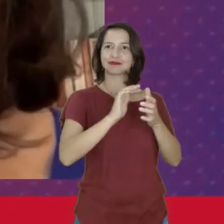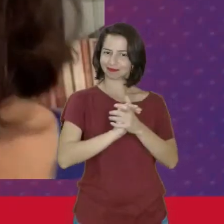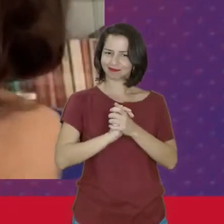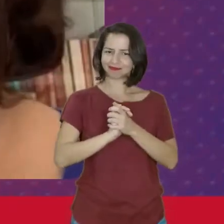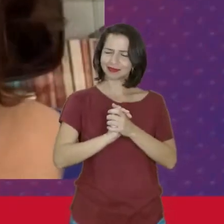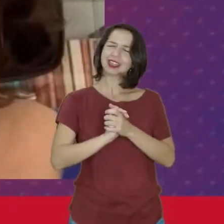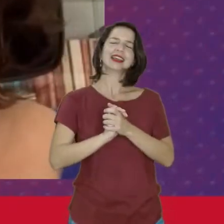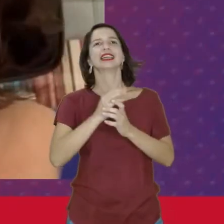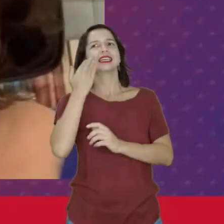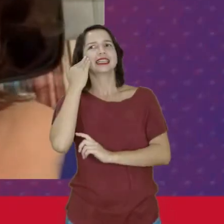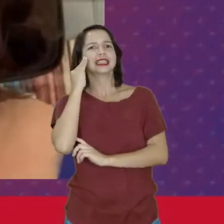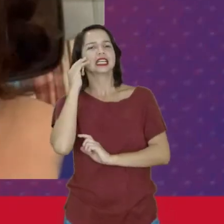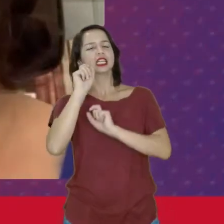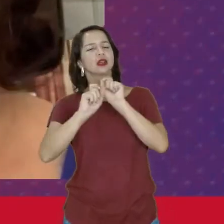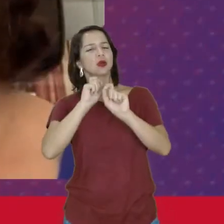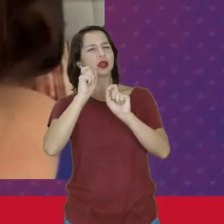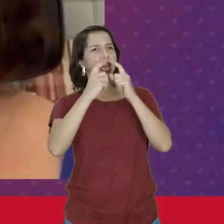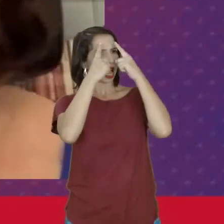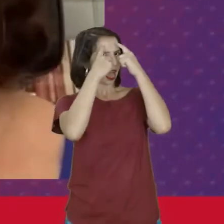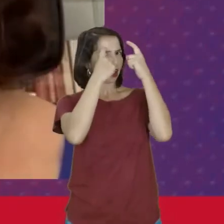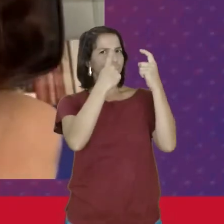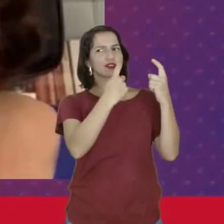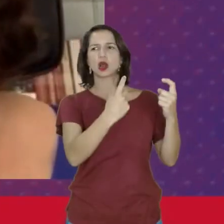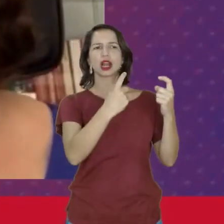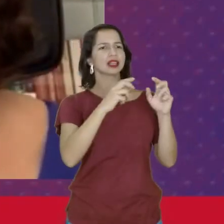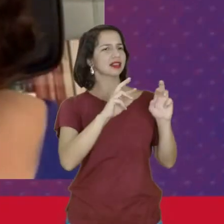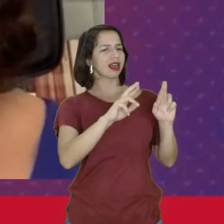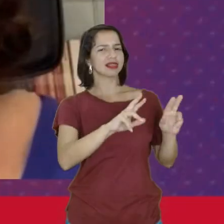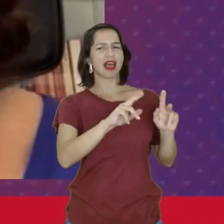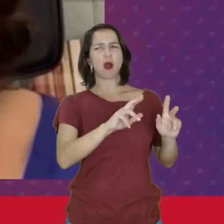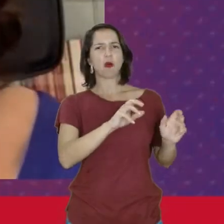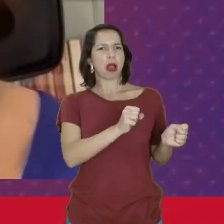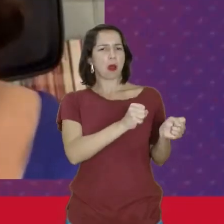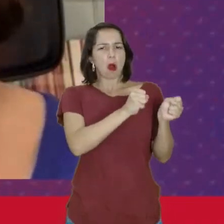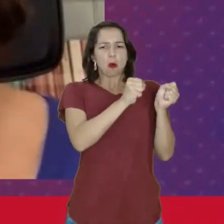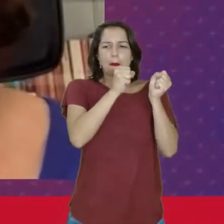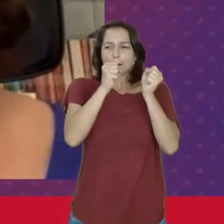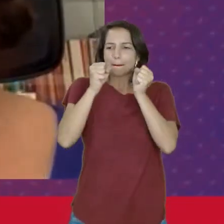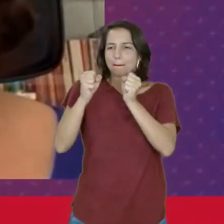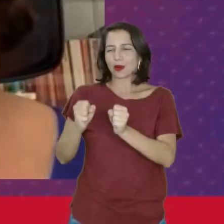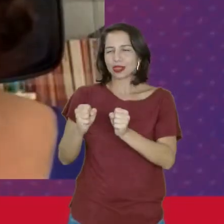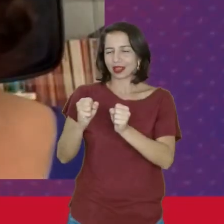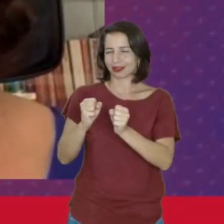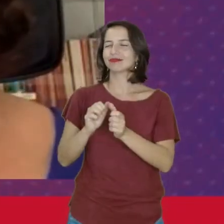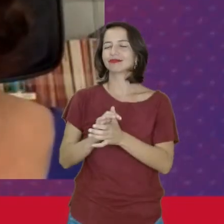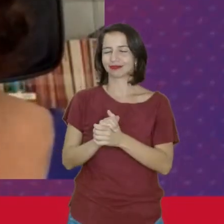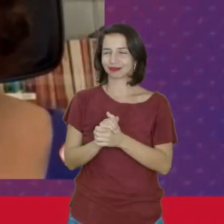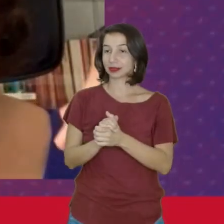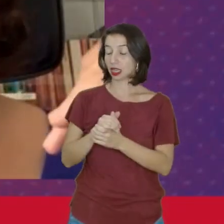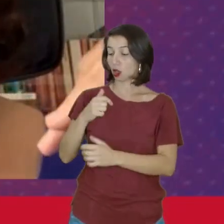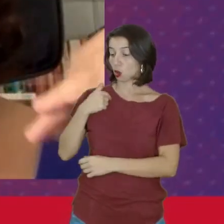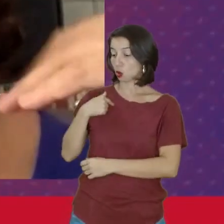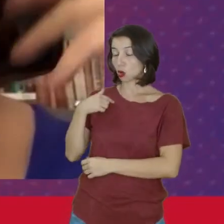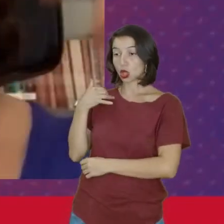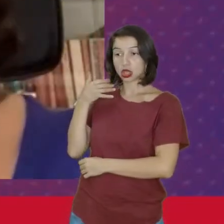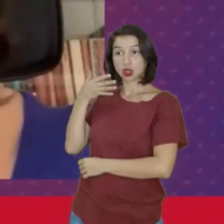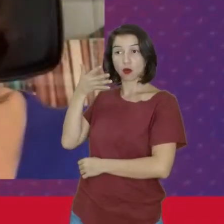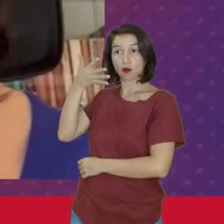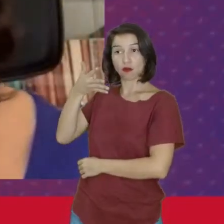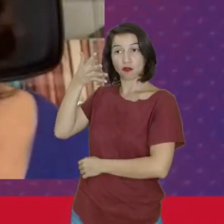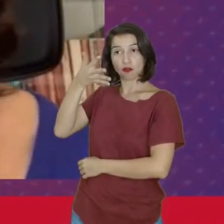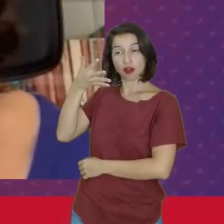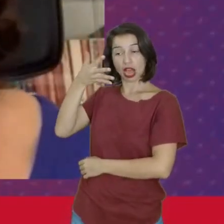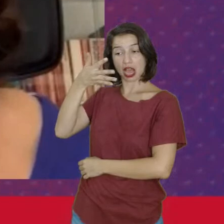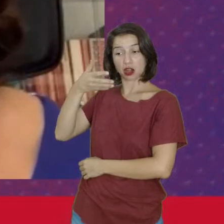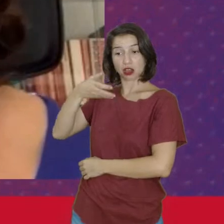exercício de poder. Porque quando eu digo que eu tenho que me submeter aos homens, ou que eu tenho que me submeter a qualquer